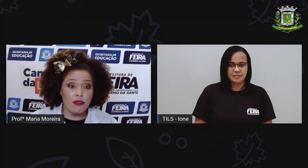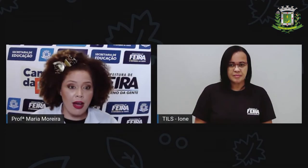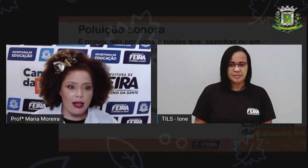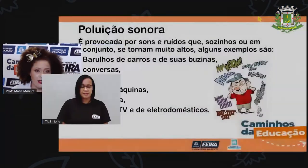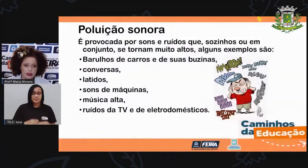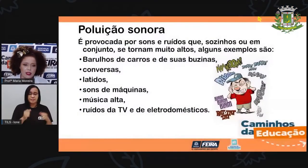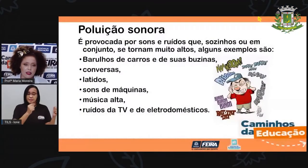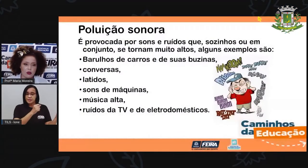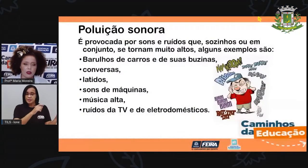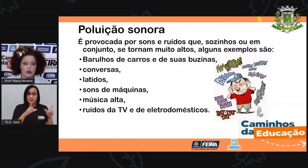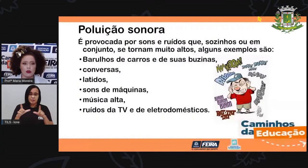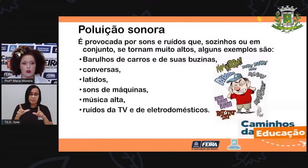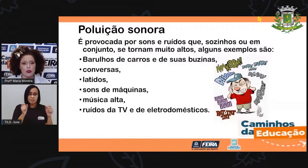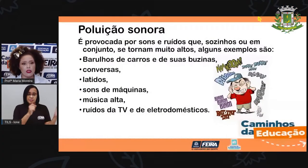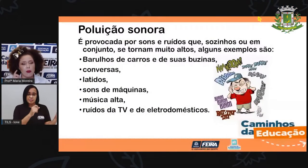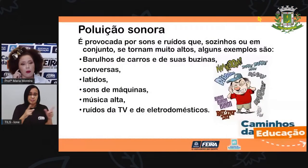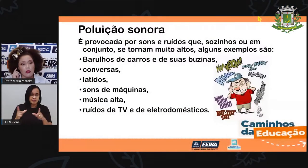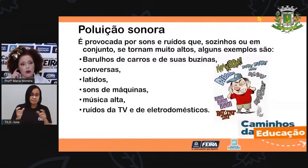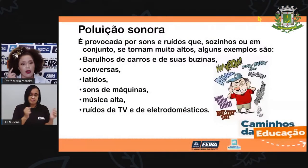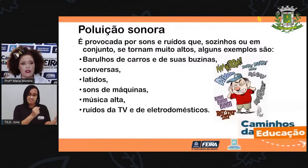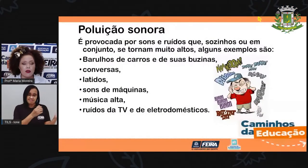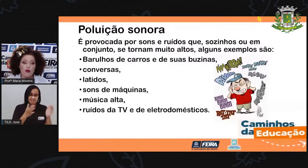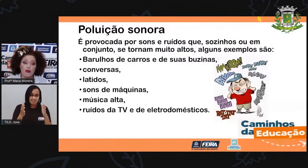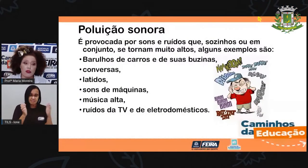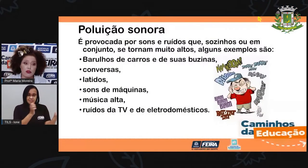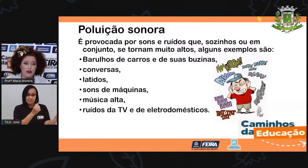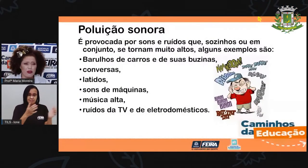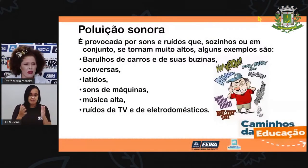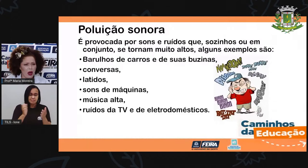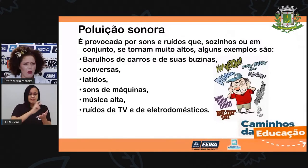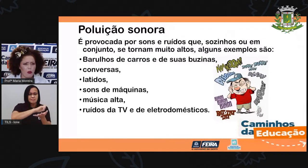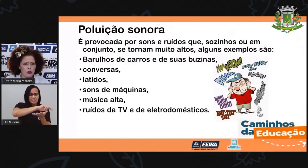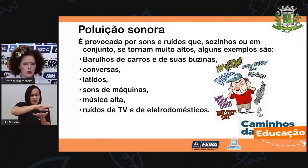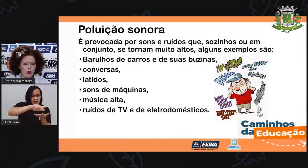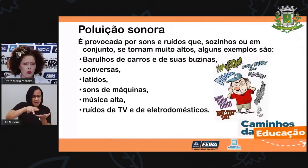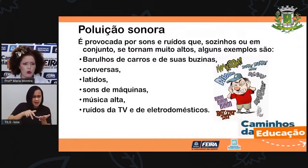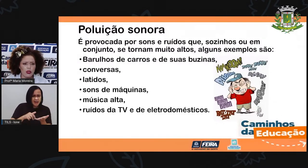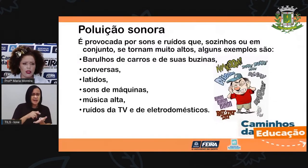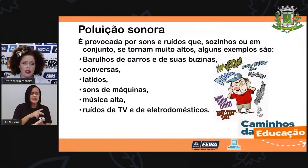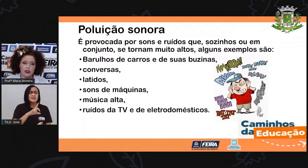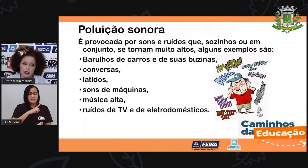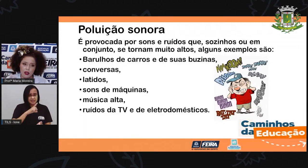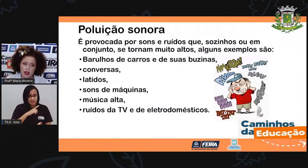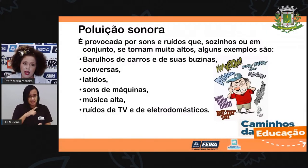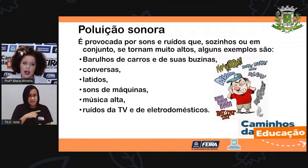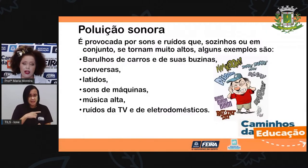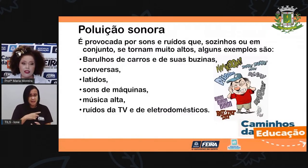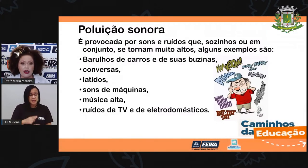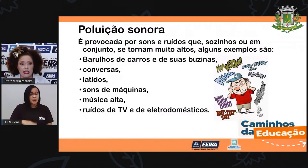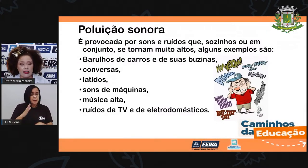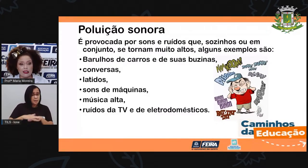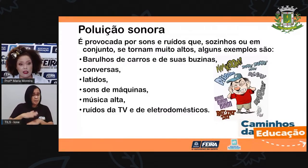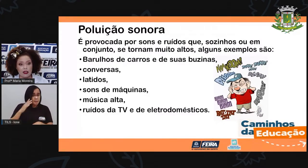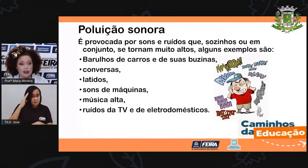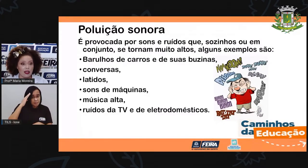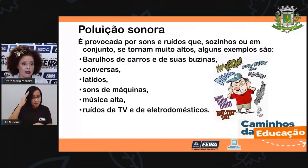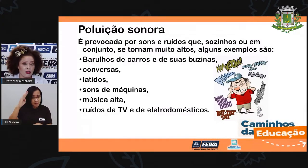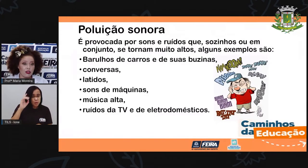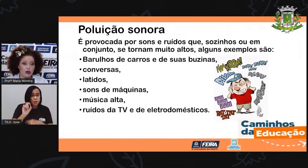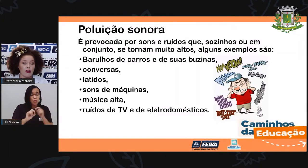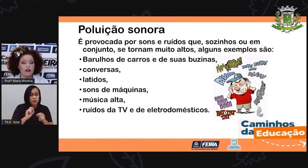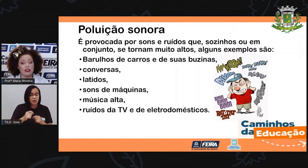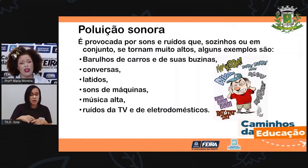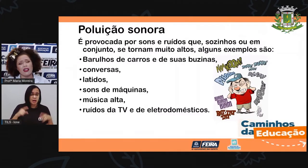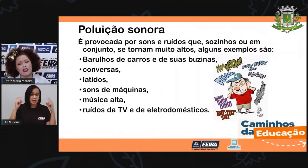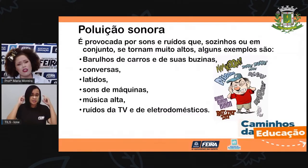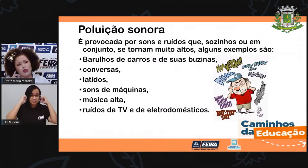Passam várias situações, principalmente com relação ao fone de ouvido, que é algo muito comum entre as crianças, adolescentes